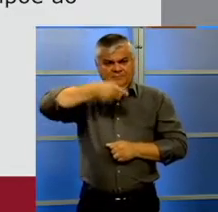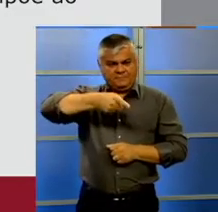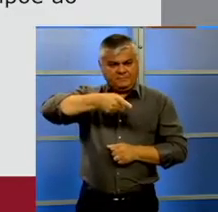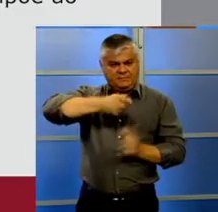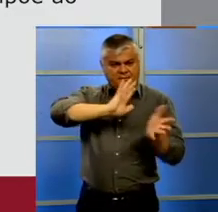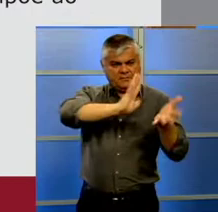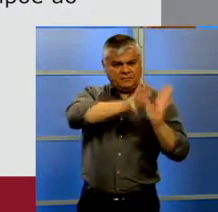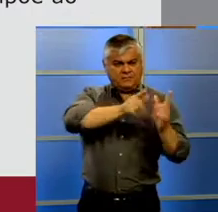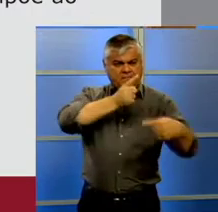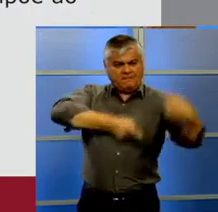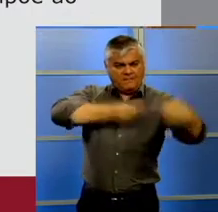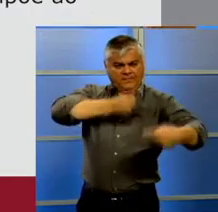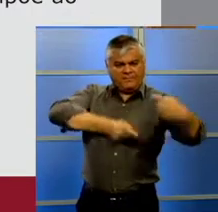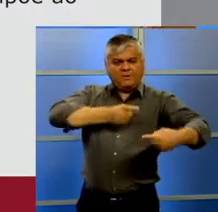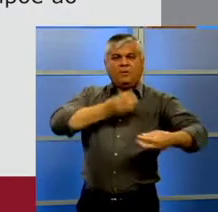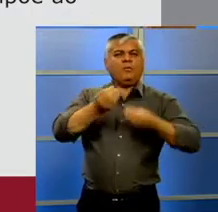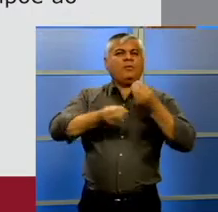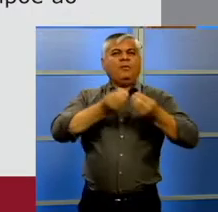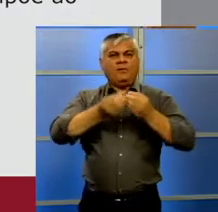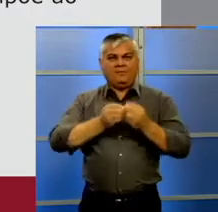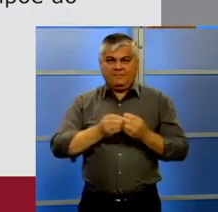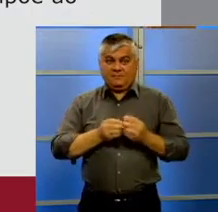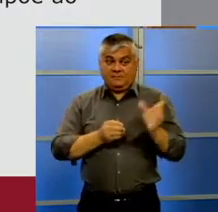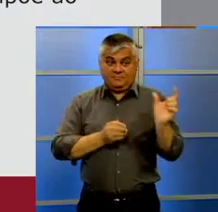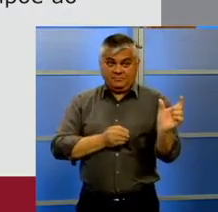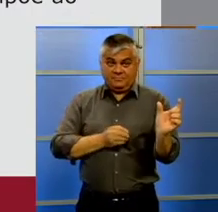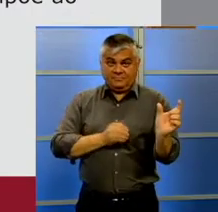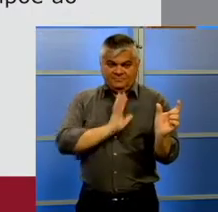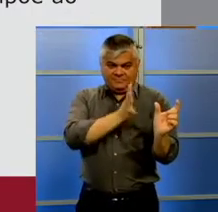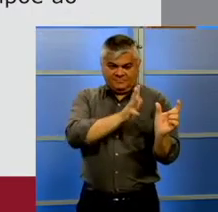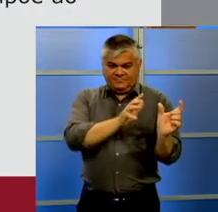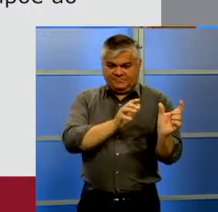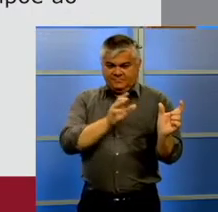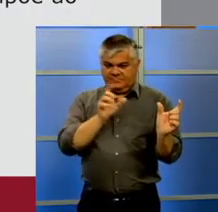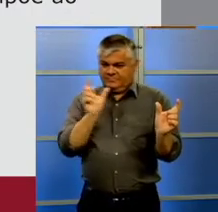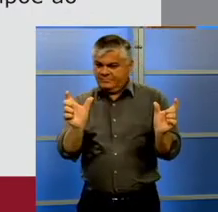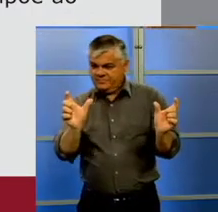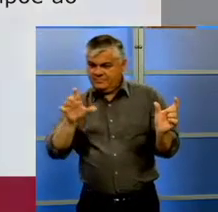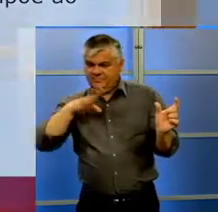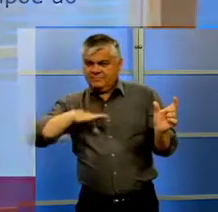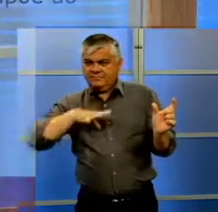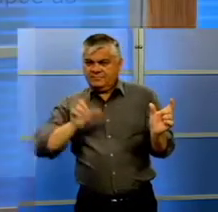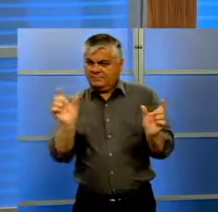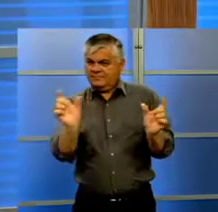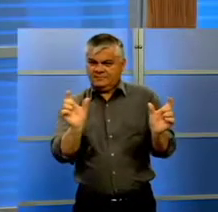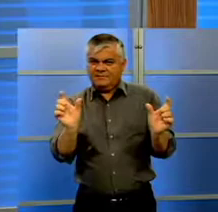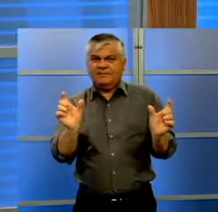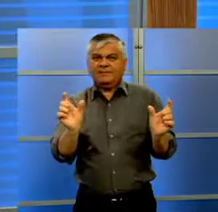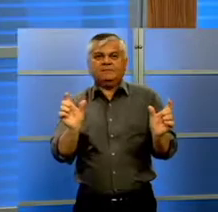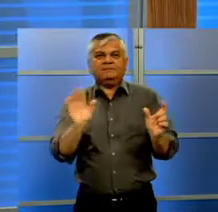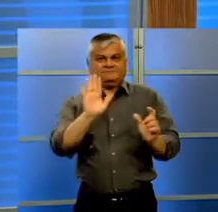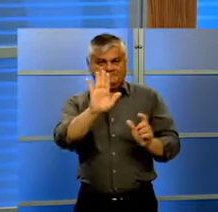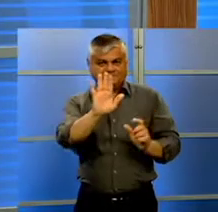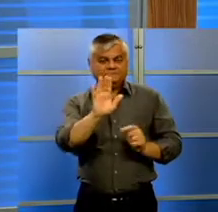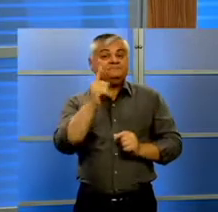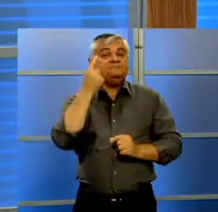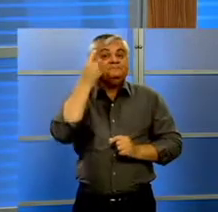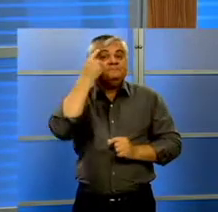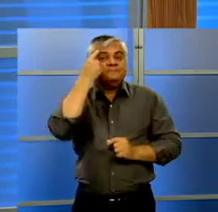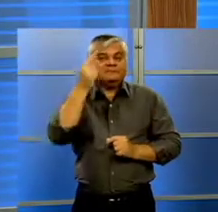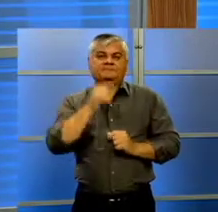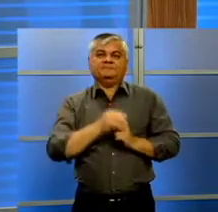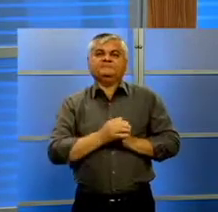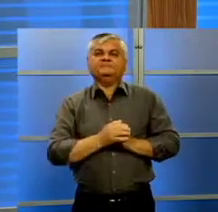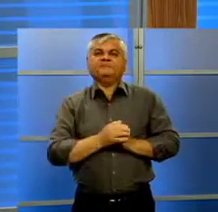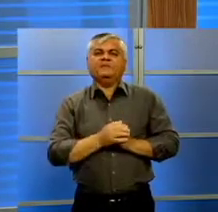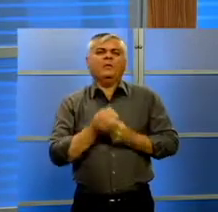versão que os sinais da Libras impõem ao português. Vamos compreender a primeira parte. Vamos pensar em uma mesma palavra